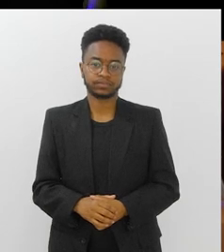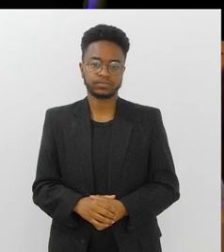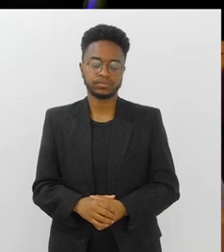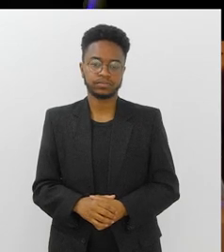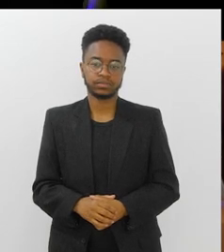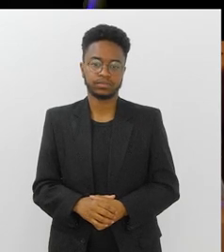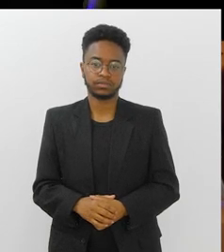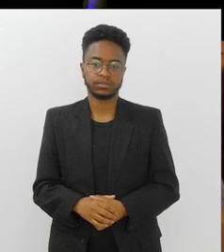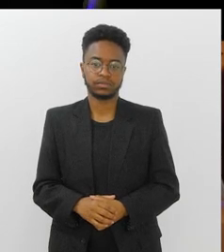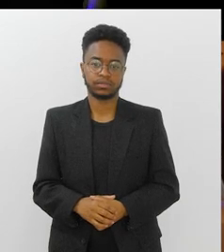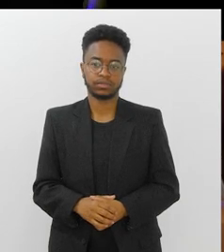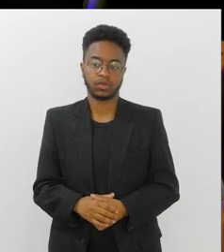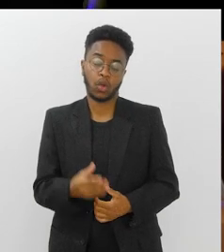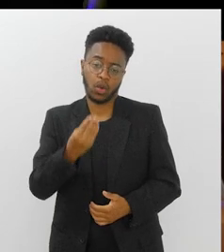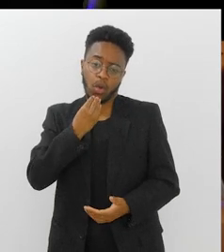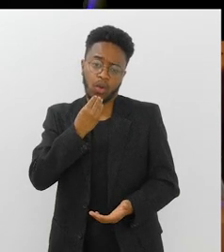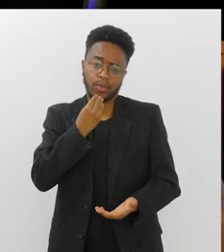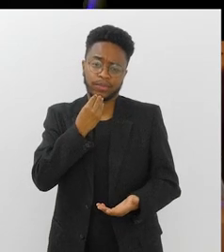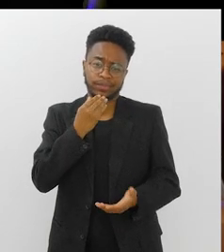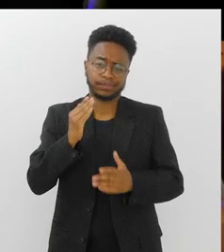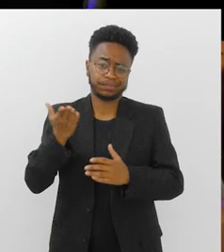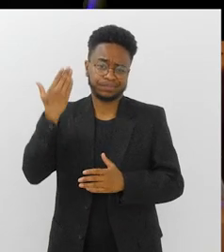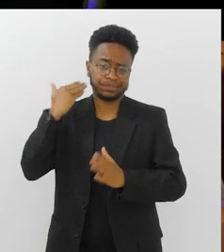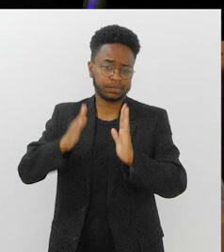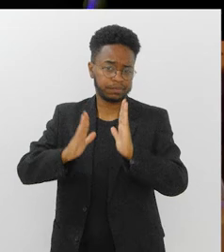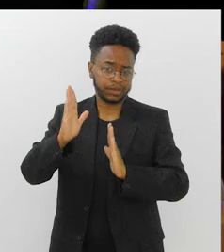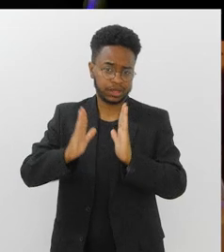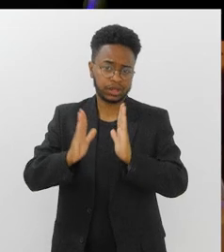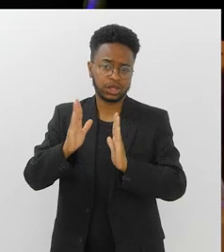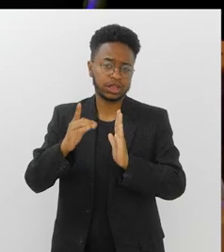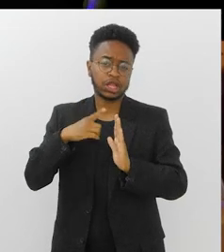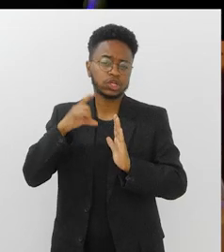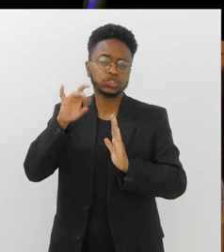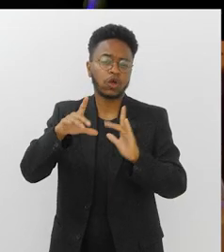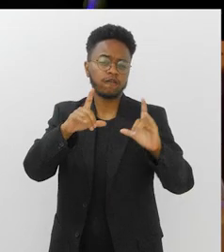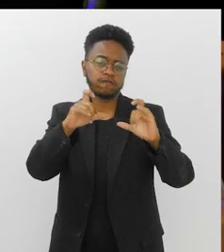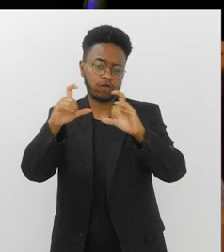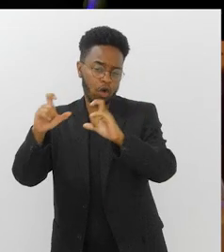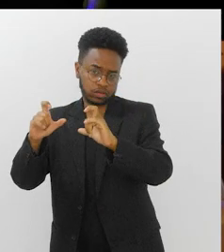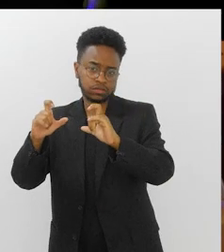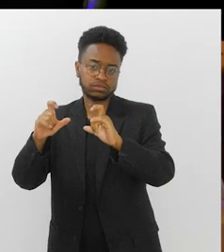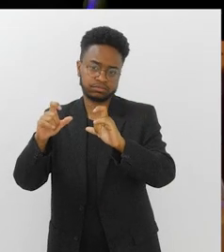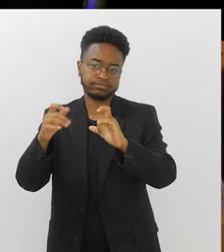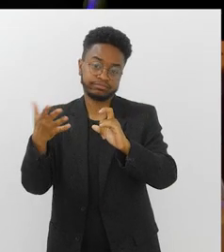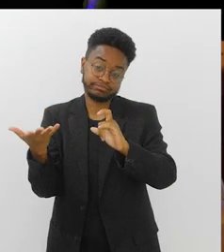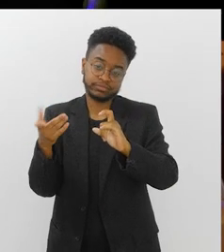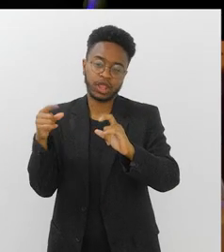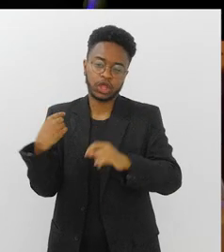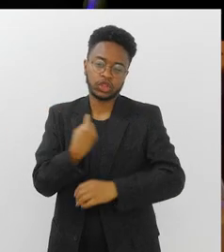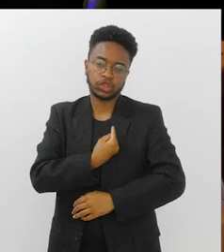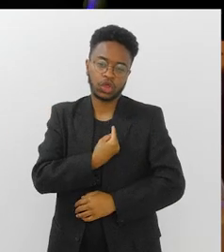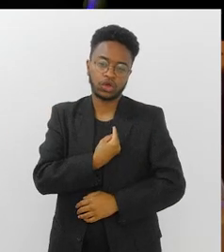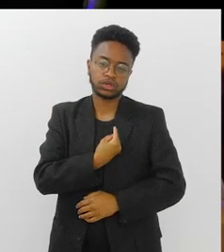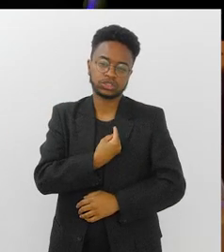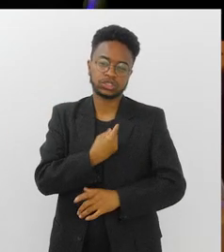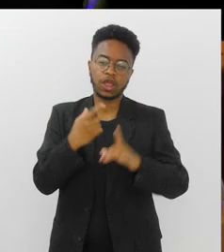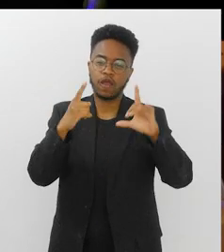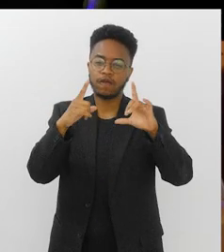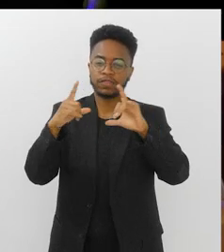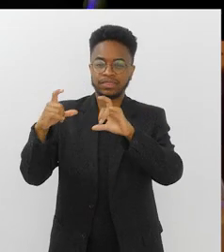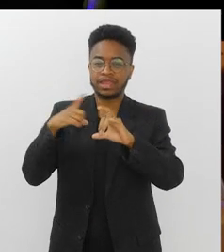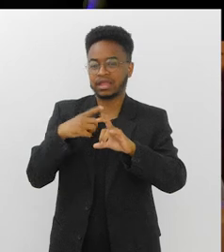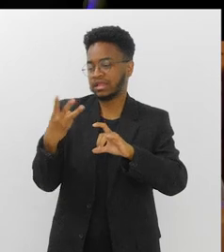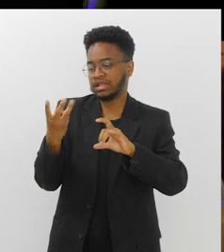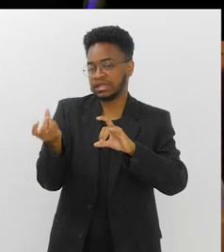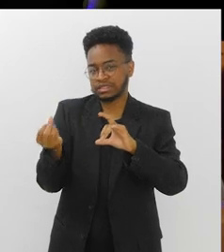eh eles óbvio né aquela época era só fotinha né então a gente né tirava aqueles filmes de